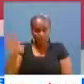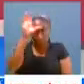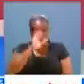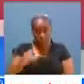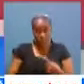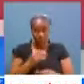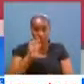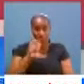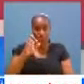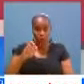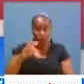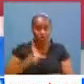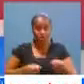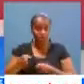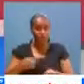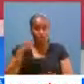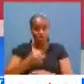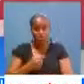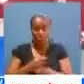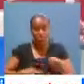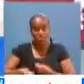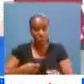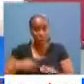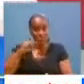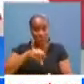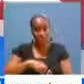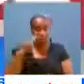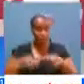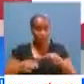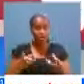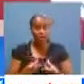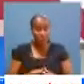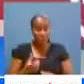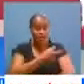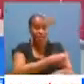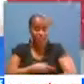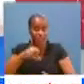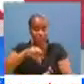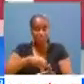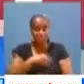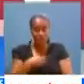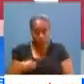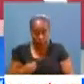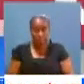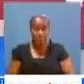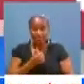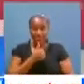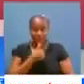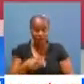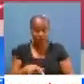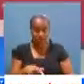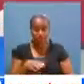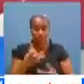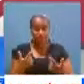O governo vai adquirir 38 viaturas para os serviços da Administração Central, Tribunal de Contas, Delegacias e Centros de Saúde. A decisão foi